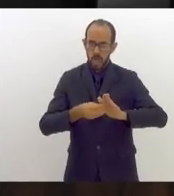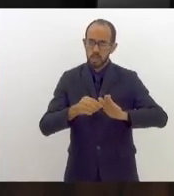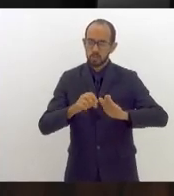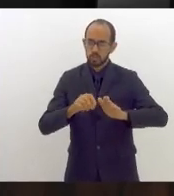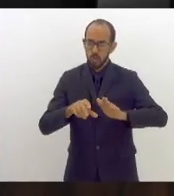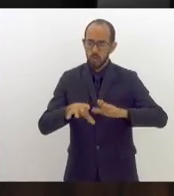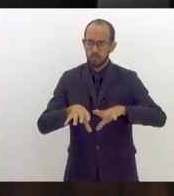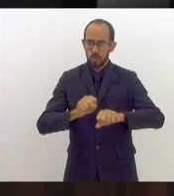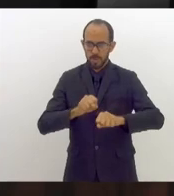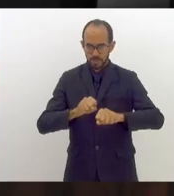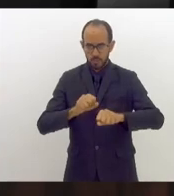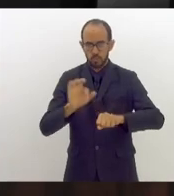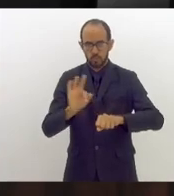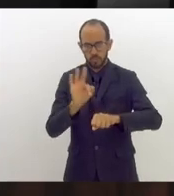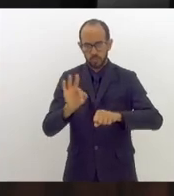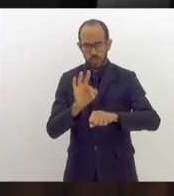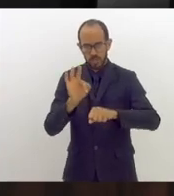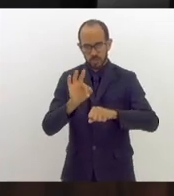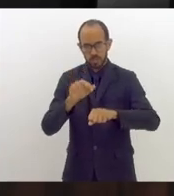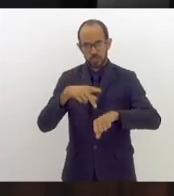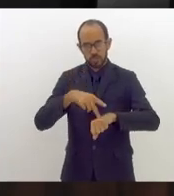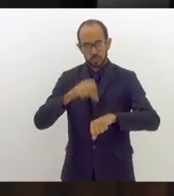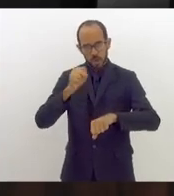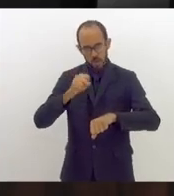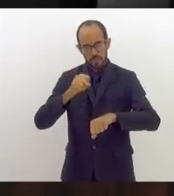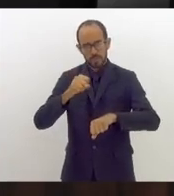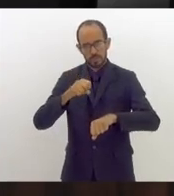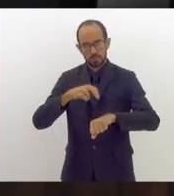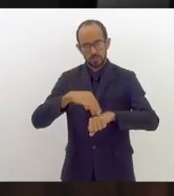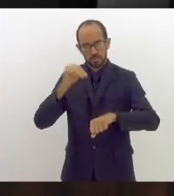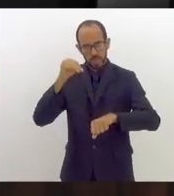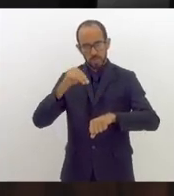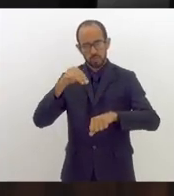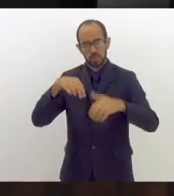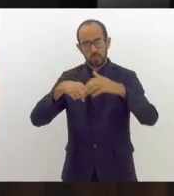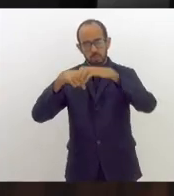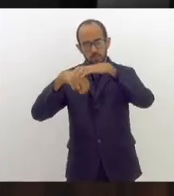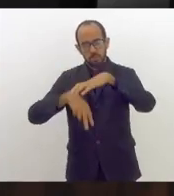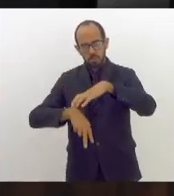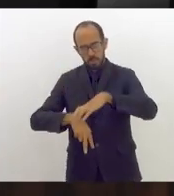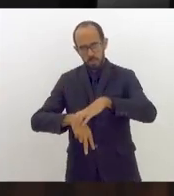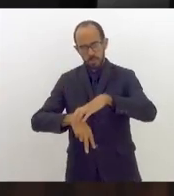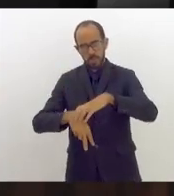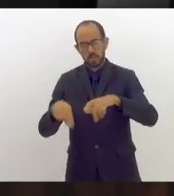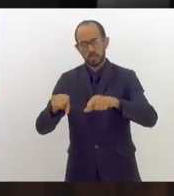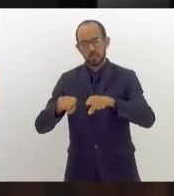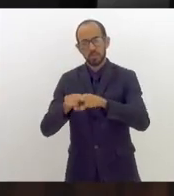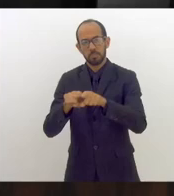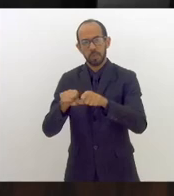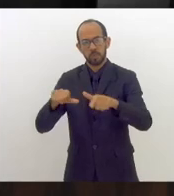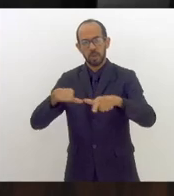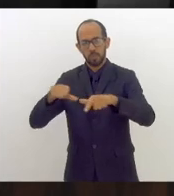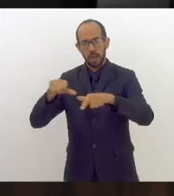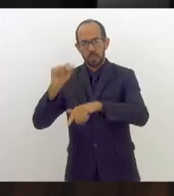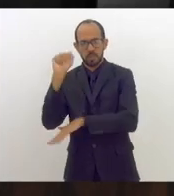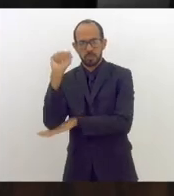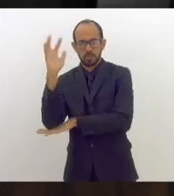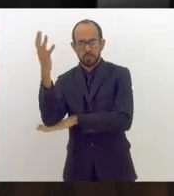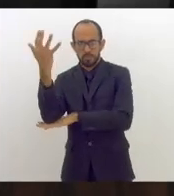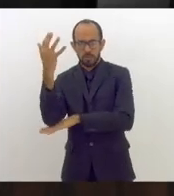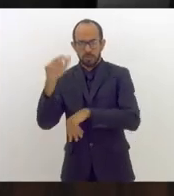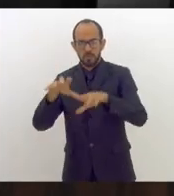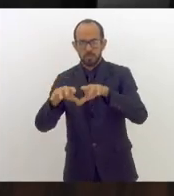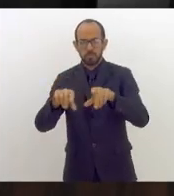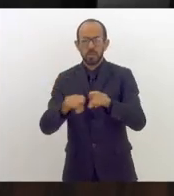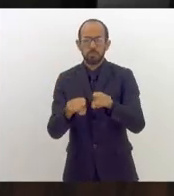do aperfeiçoamento e da especialização para quedismo e operação na selva as titulações como